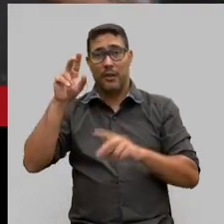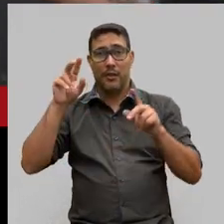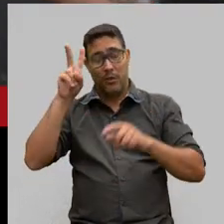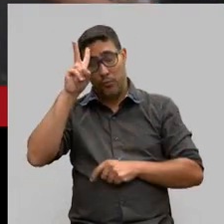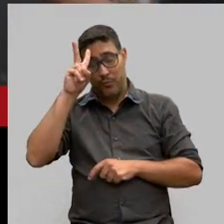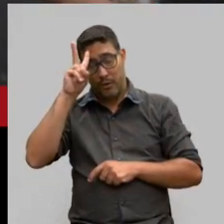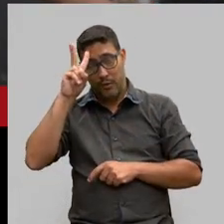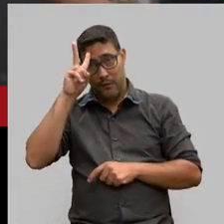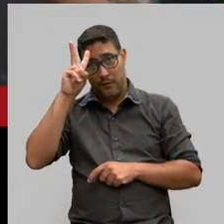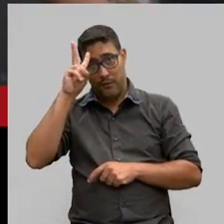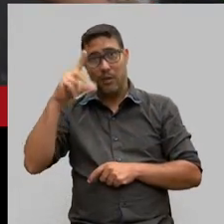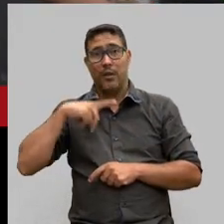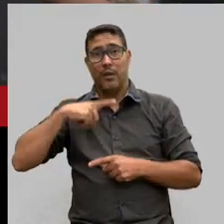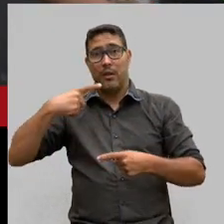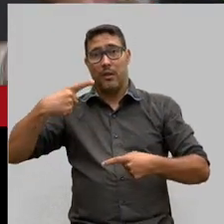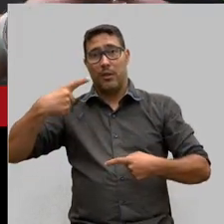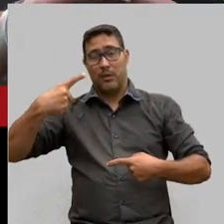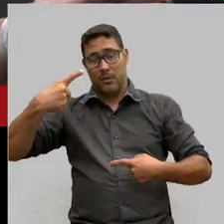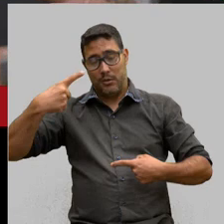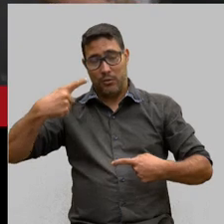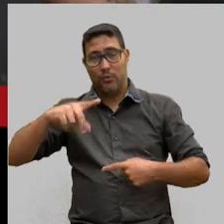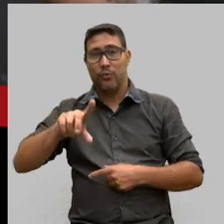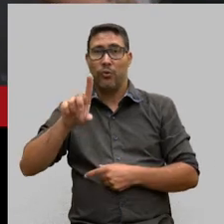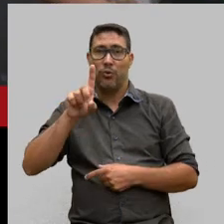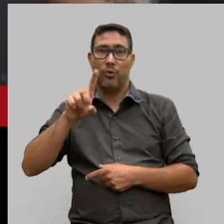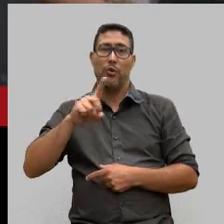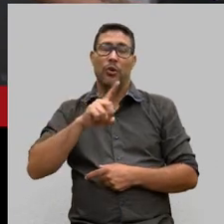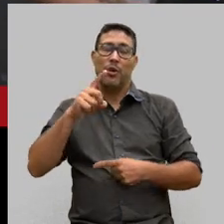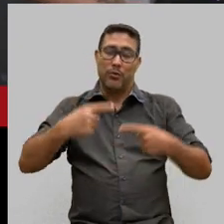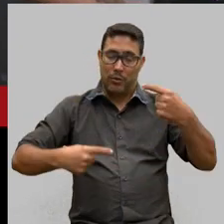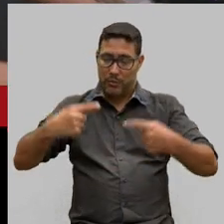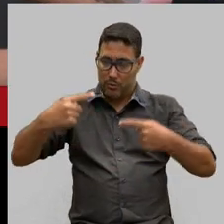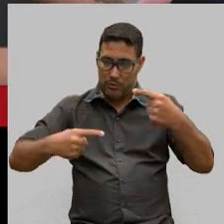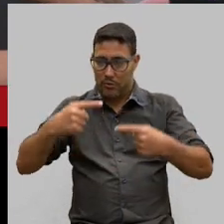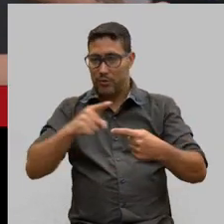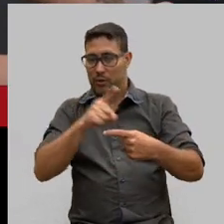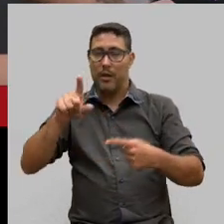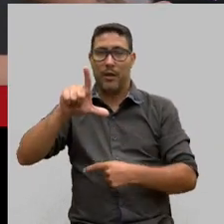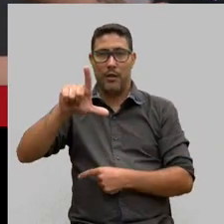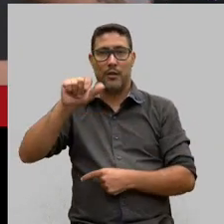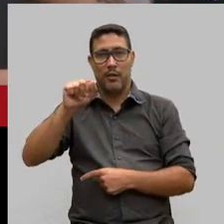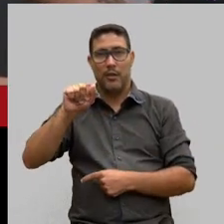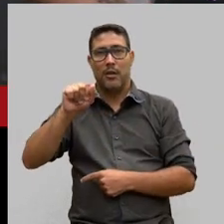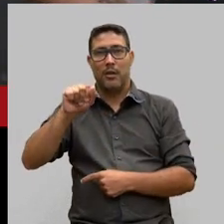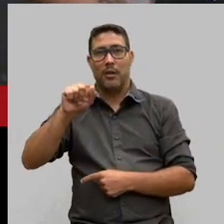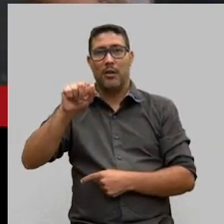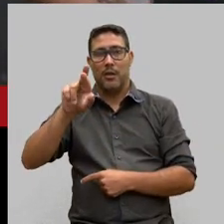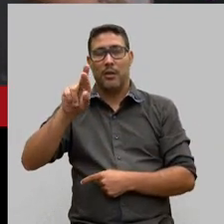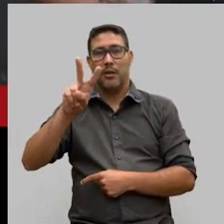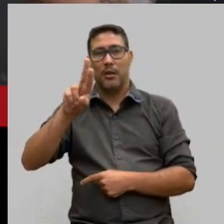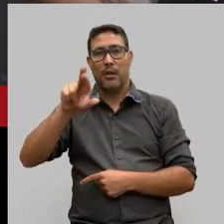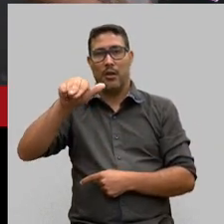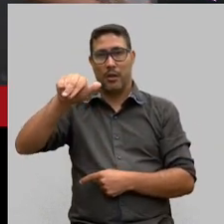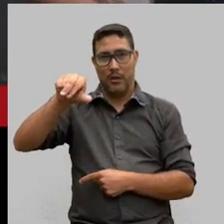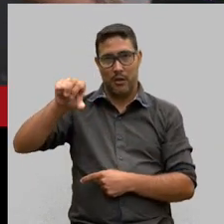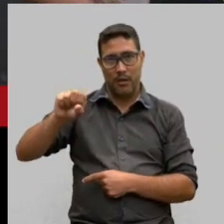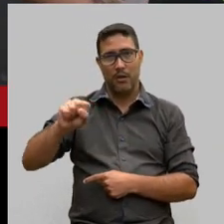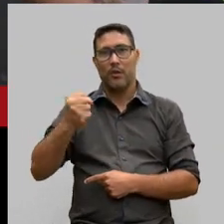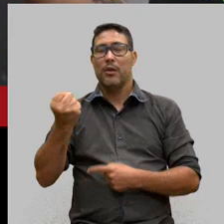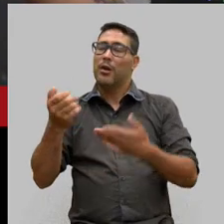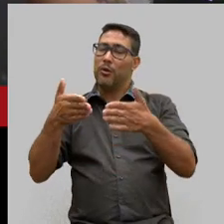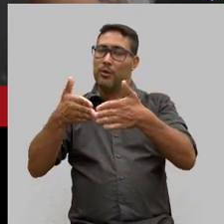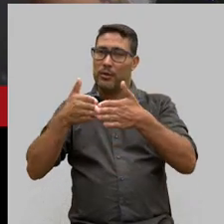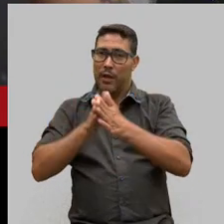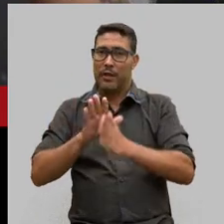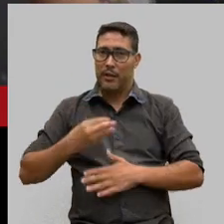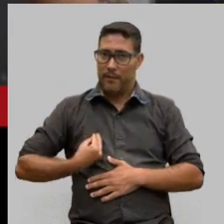presença do deputado lá em Lavras a presença da Dani mufato também se possível gostaria da presença do do Defensor